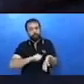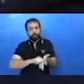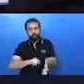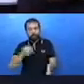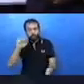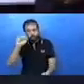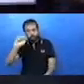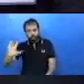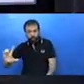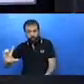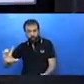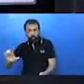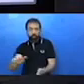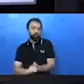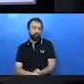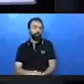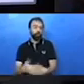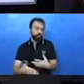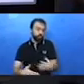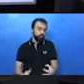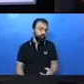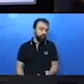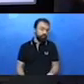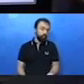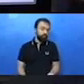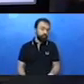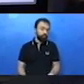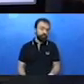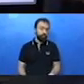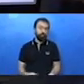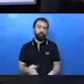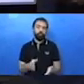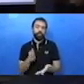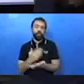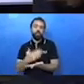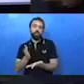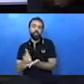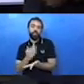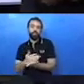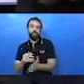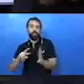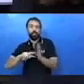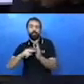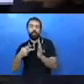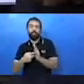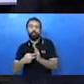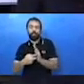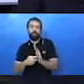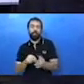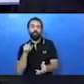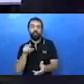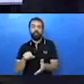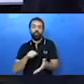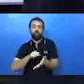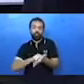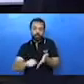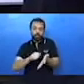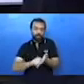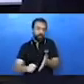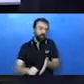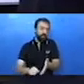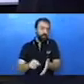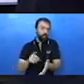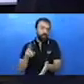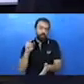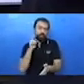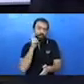azul. Depois, a pergunta vem: o que são divisas? O que são divisas? Na hora que eu perceber que está falando